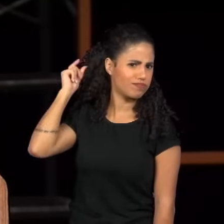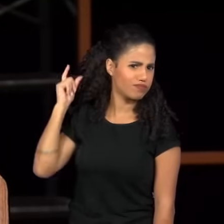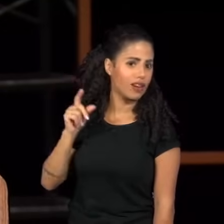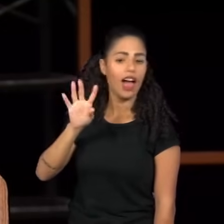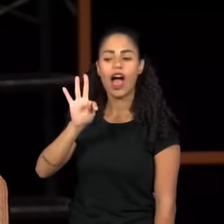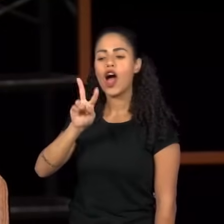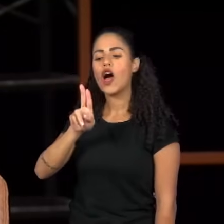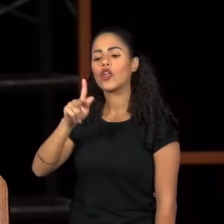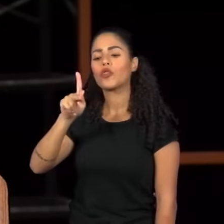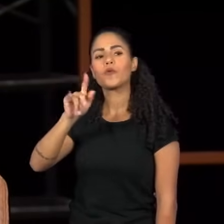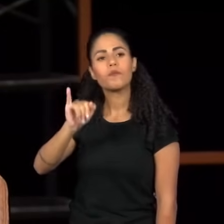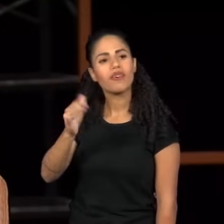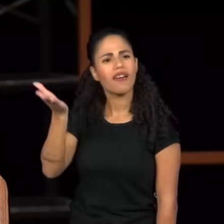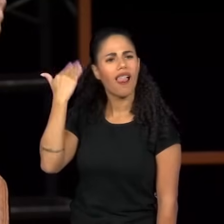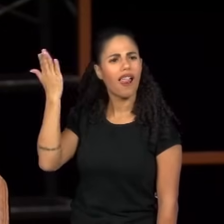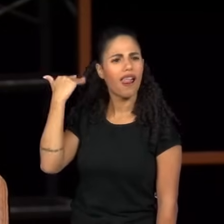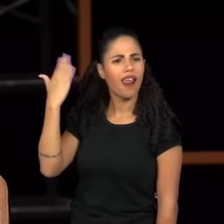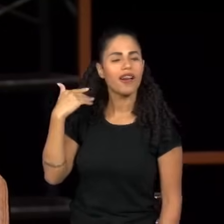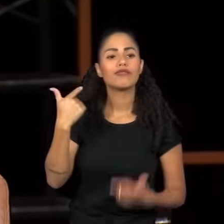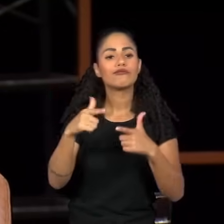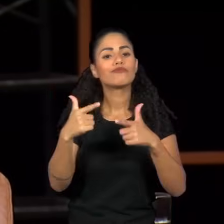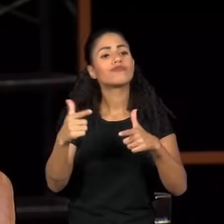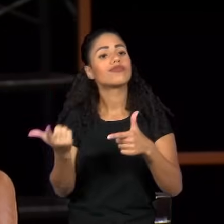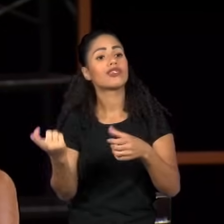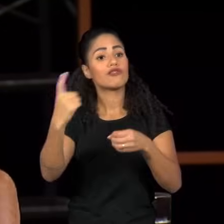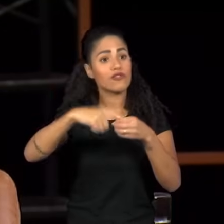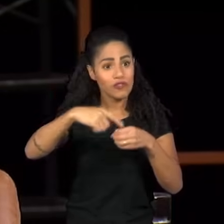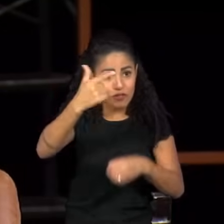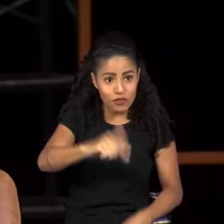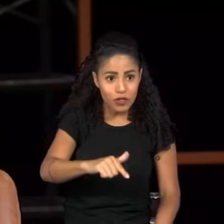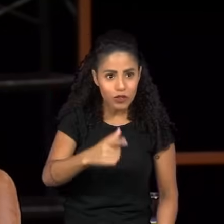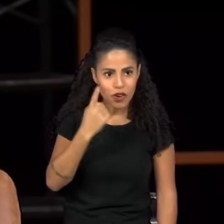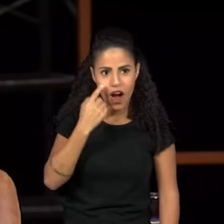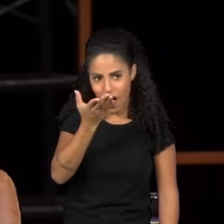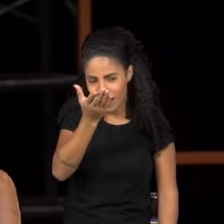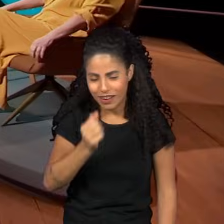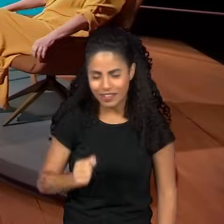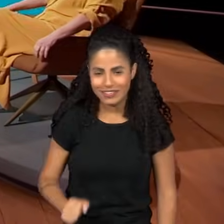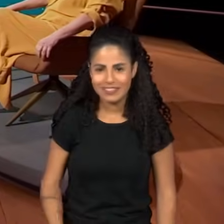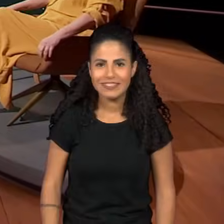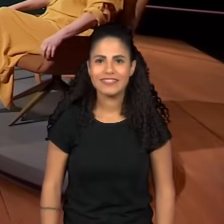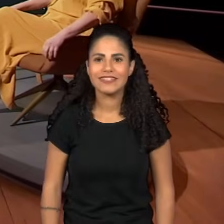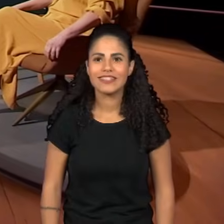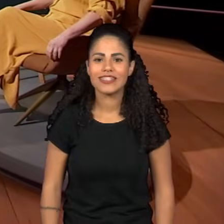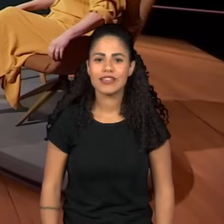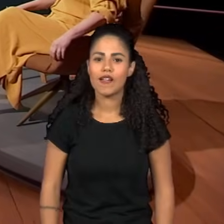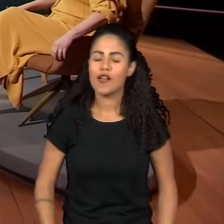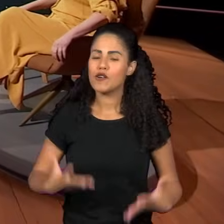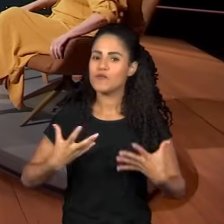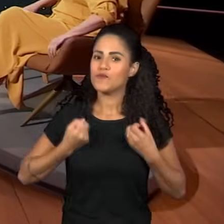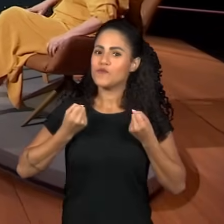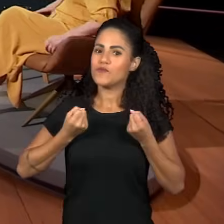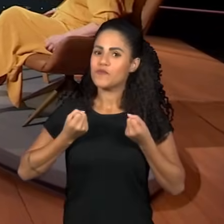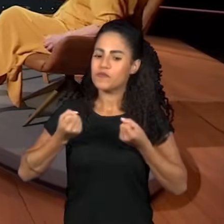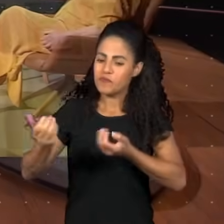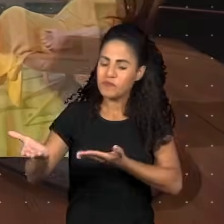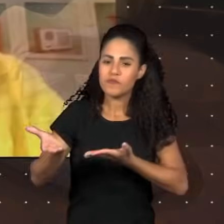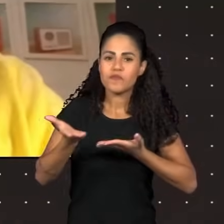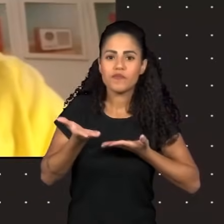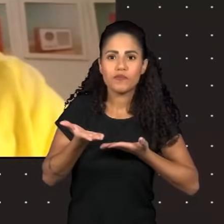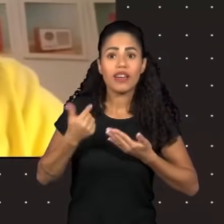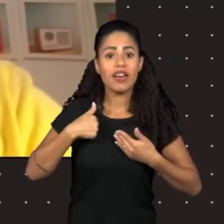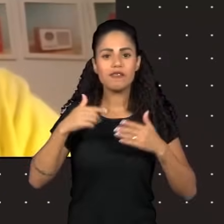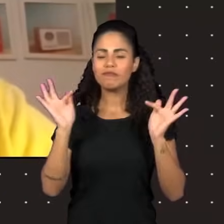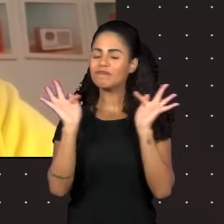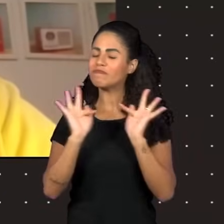Tupi, com quem você voltou a trabalhar recentemente. Fui surpreendido com um convite que me deixou